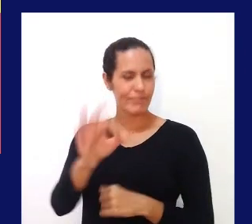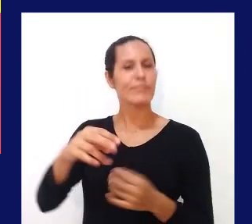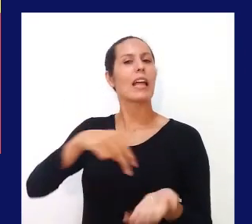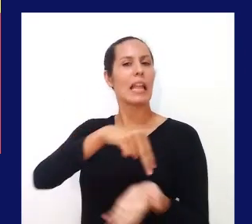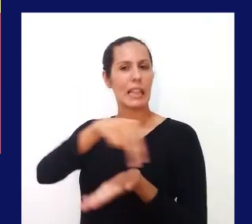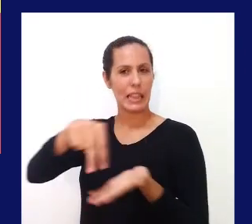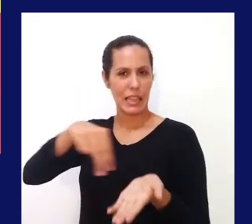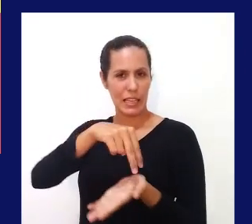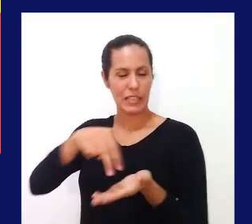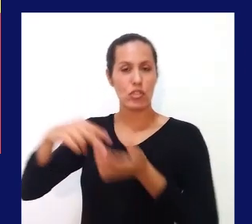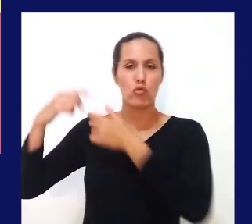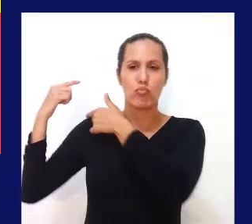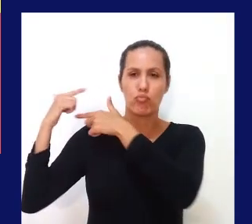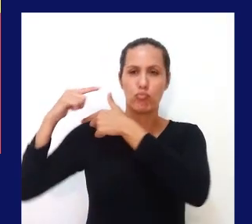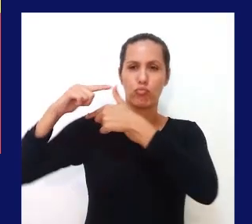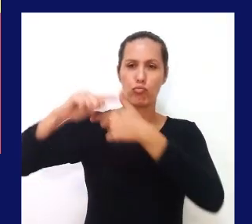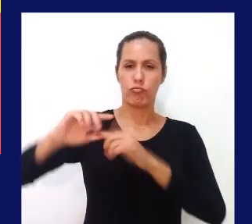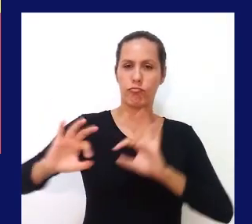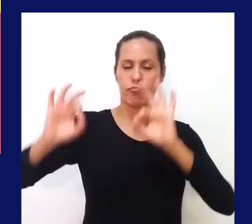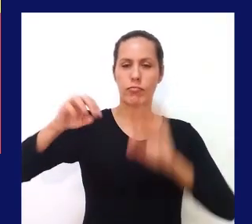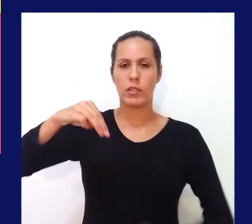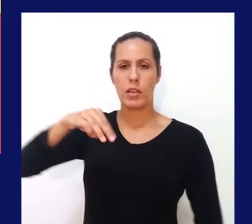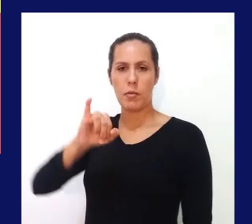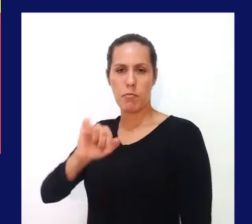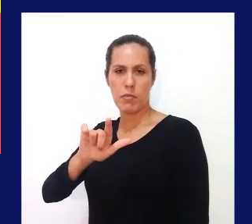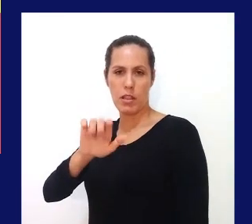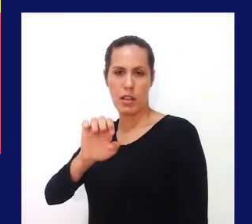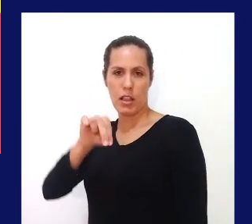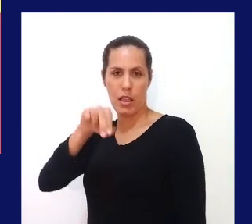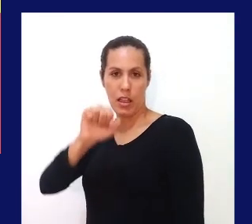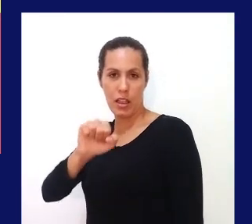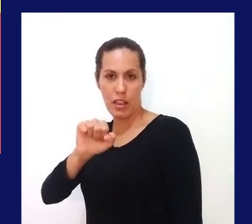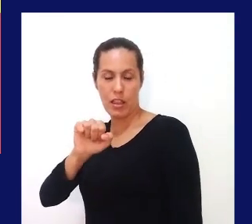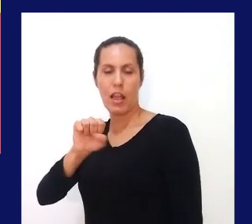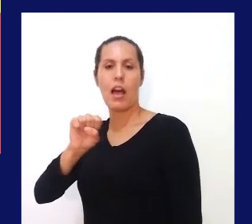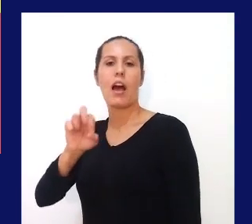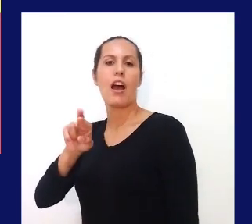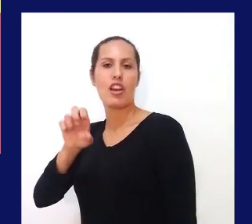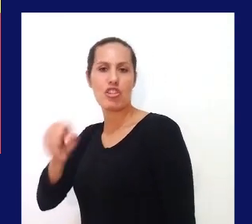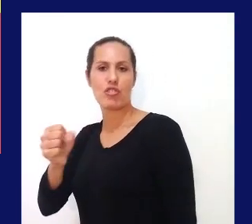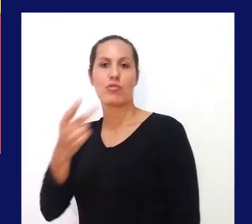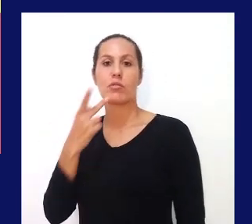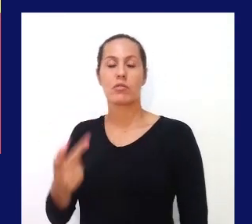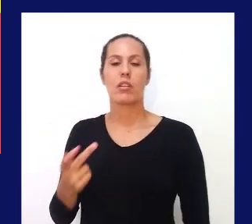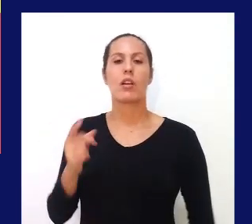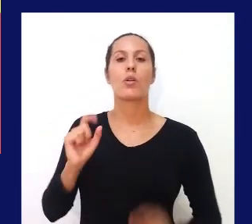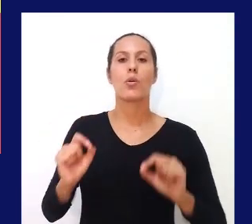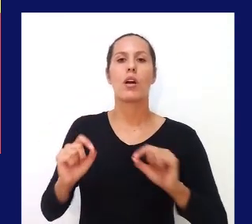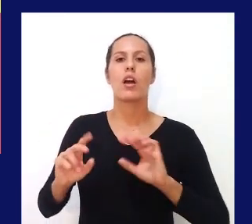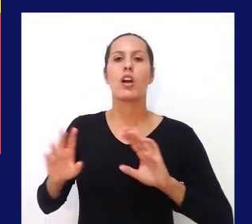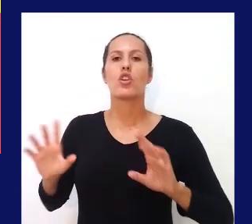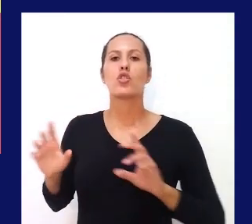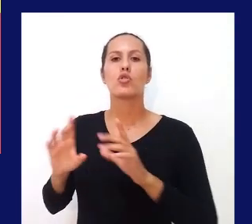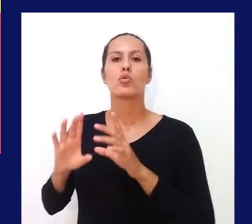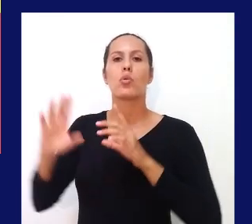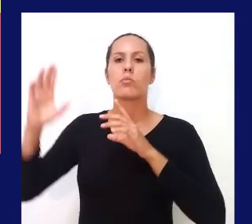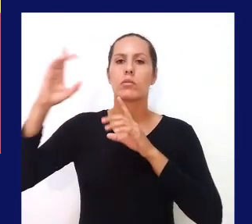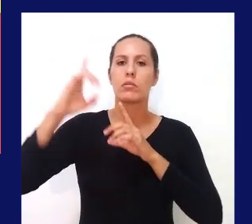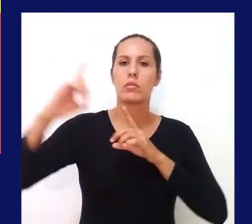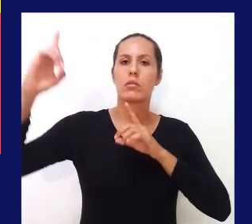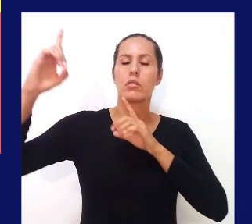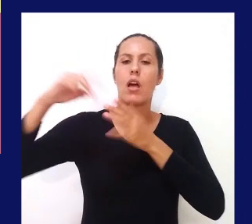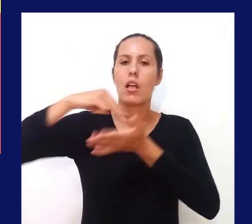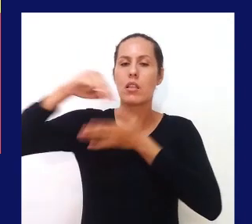Isso mesmo, danças milenares. Lembra que a dança milenar, ela está ligada à acultuação,